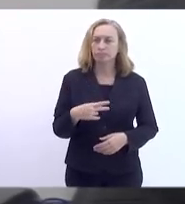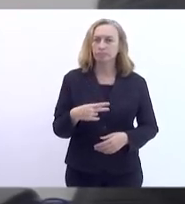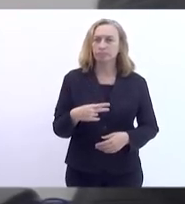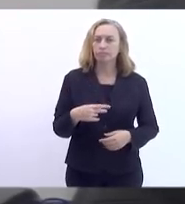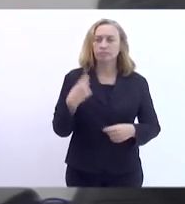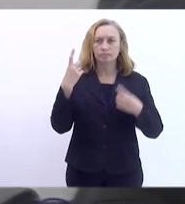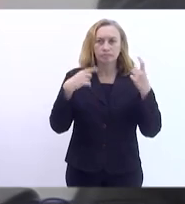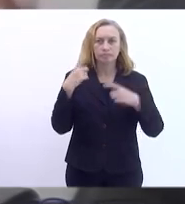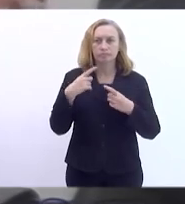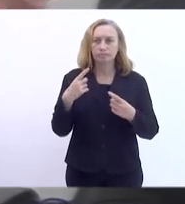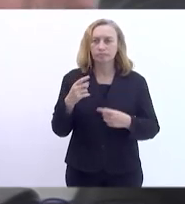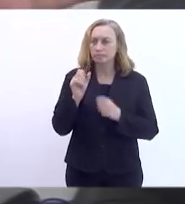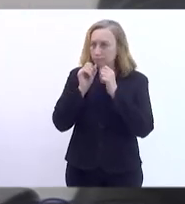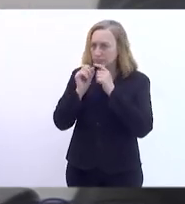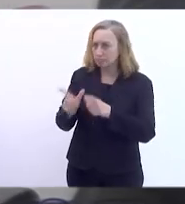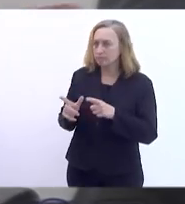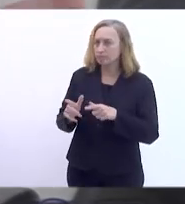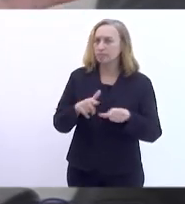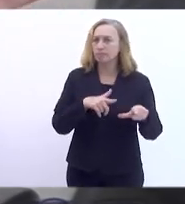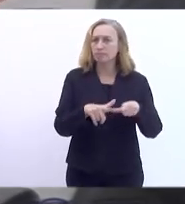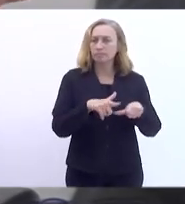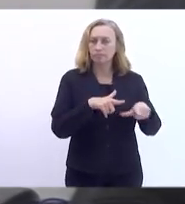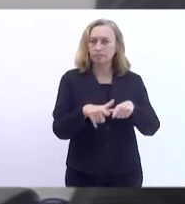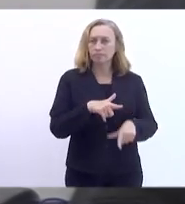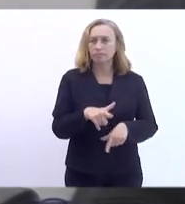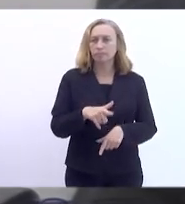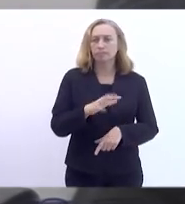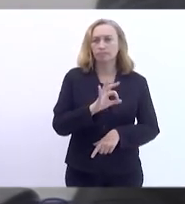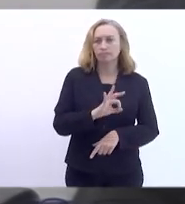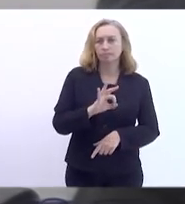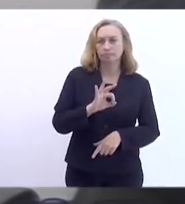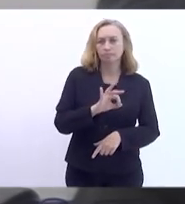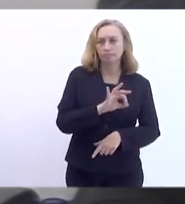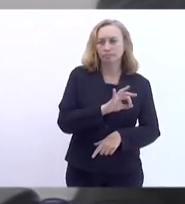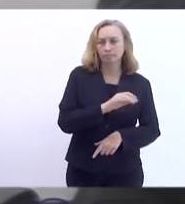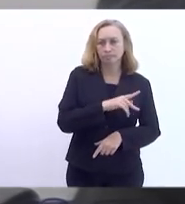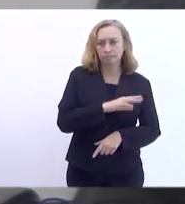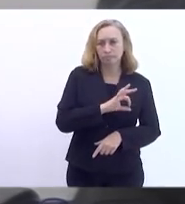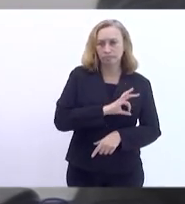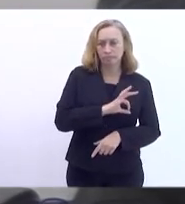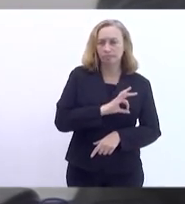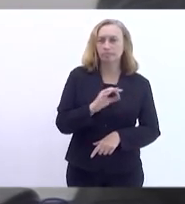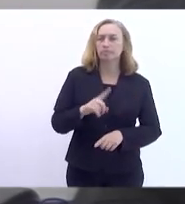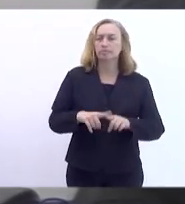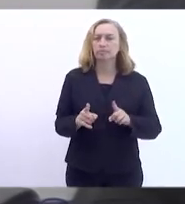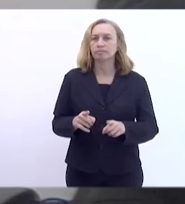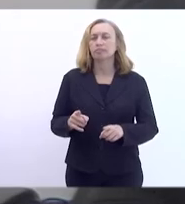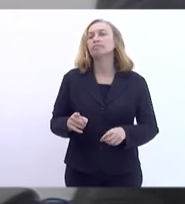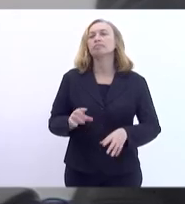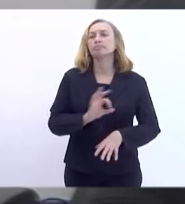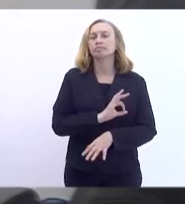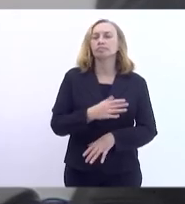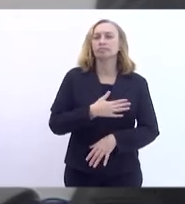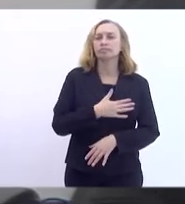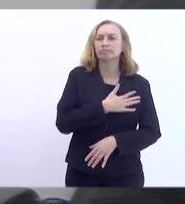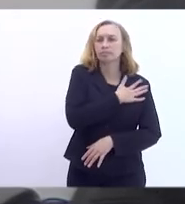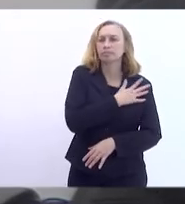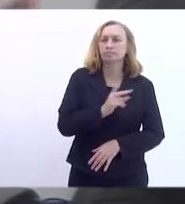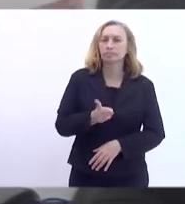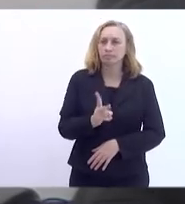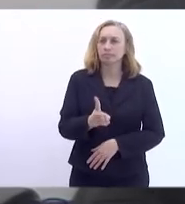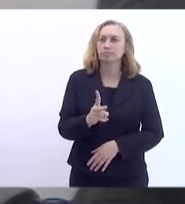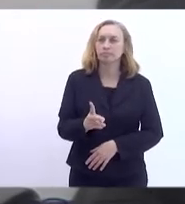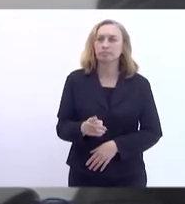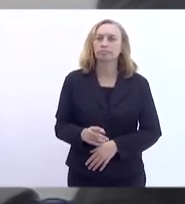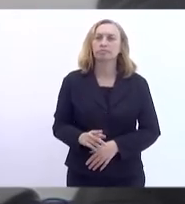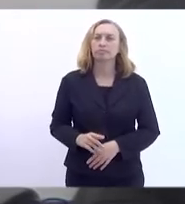ao trabalho da PM o mesmo não podemos dizer há exatos por desenhar é mas a polícia militar não sempre as considerações